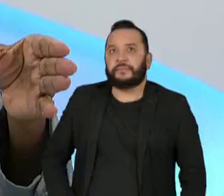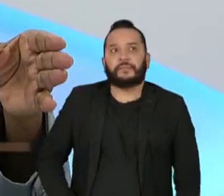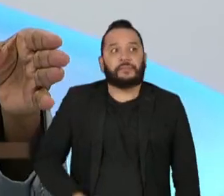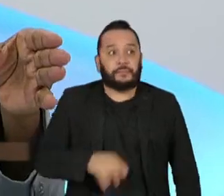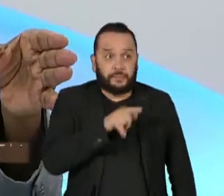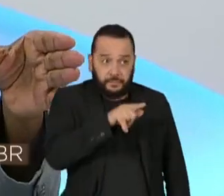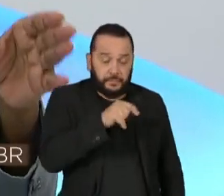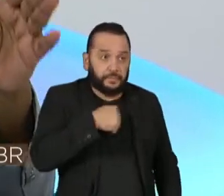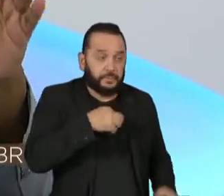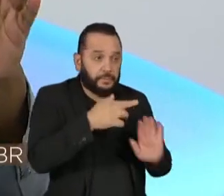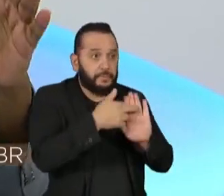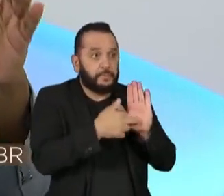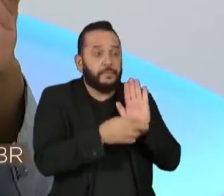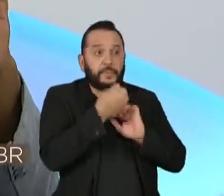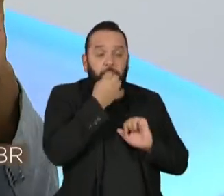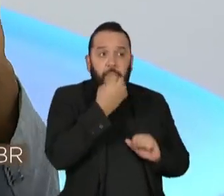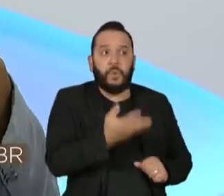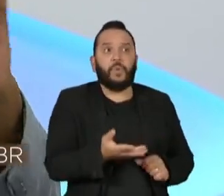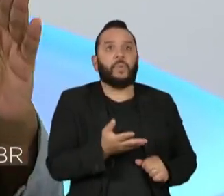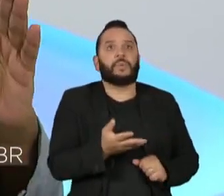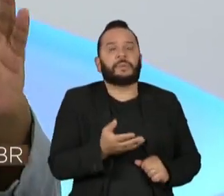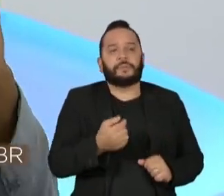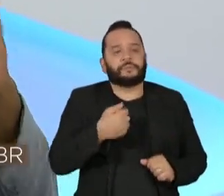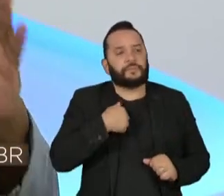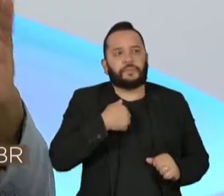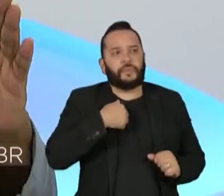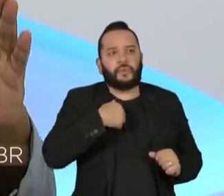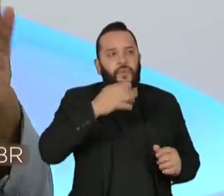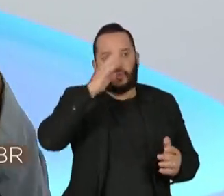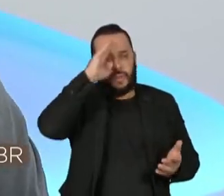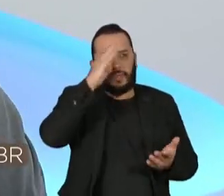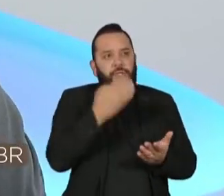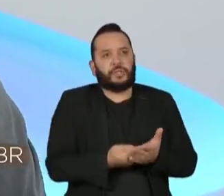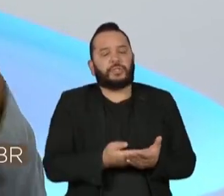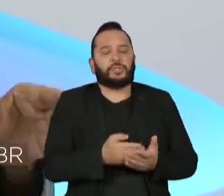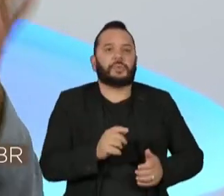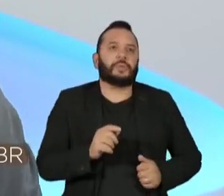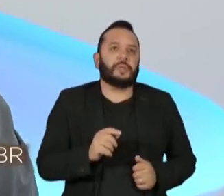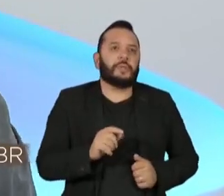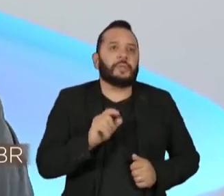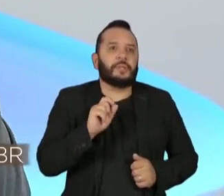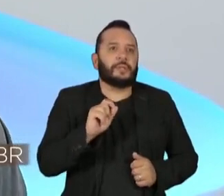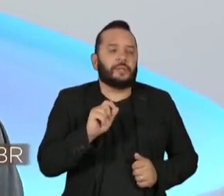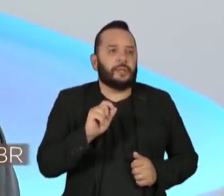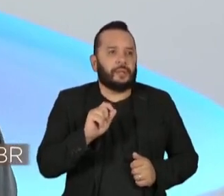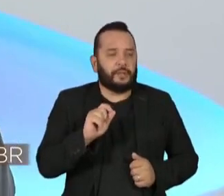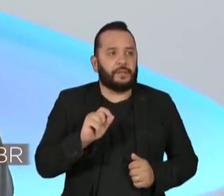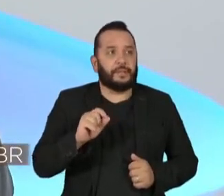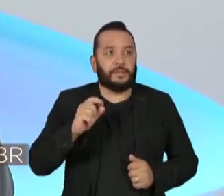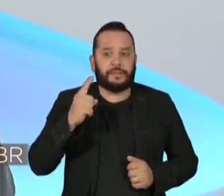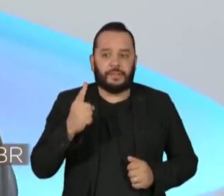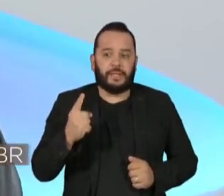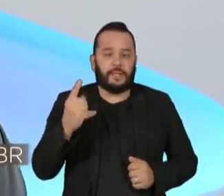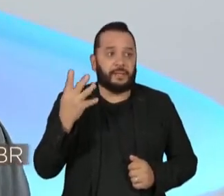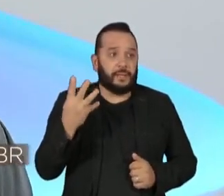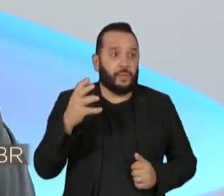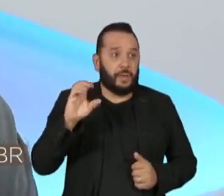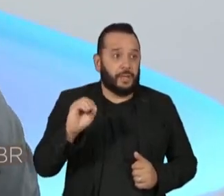são boas. Eu não acredito que nós tenhamos 140 parlamentares